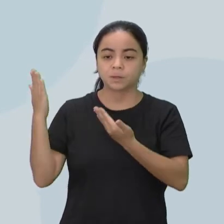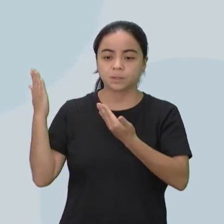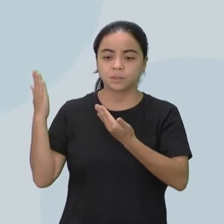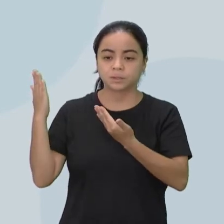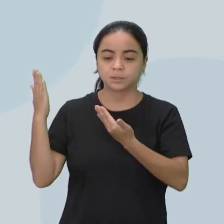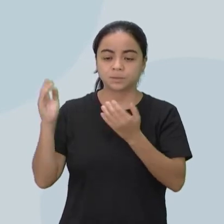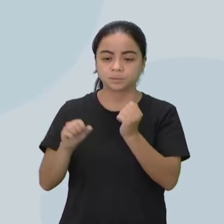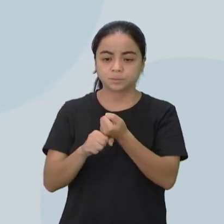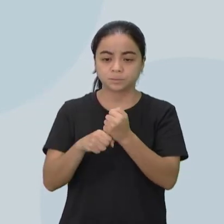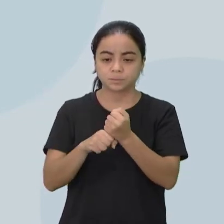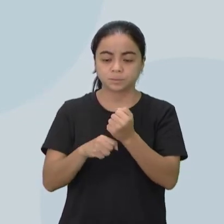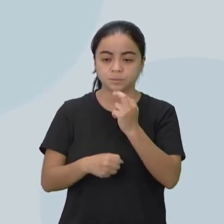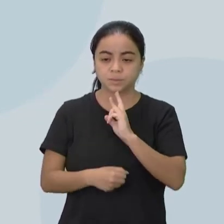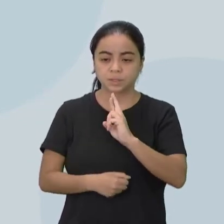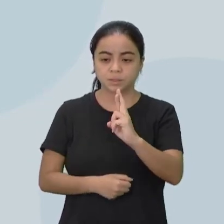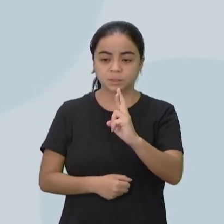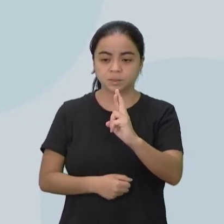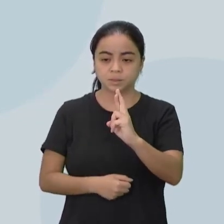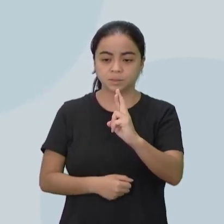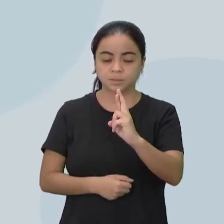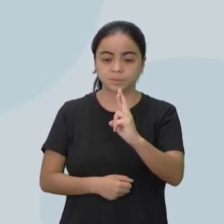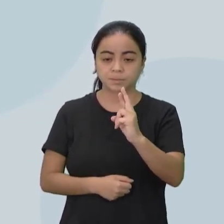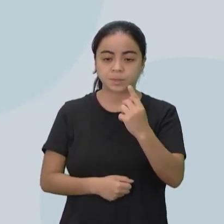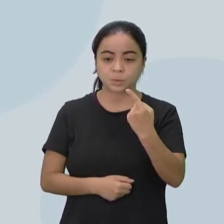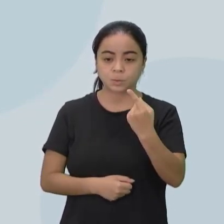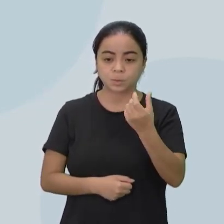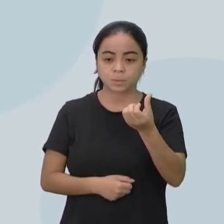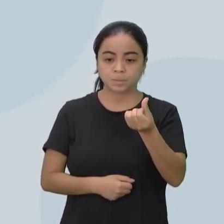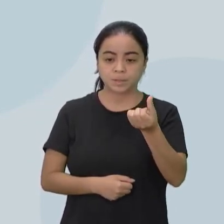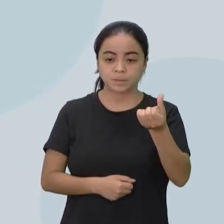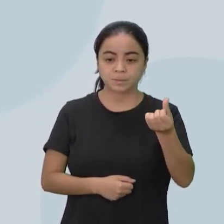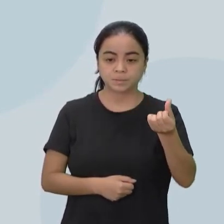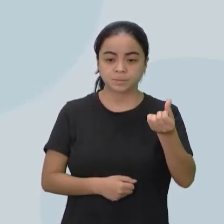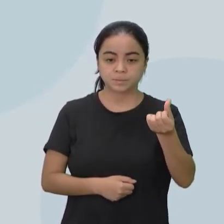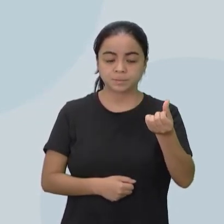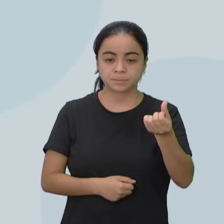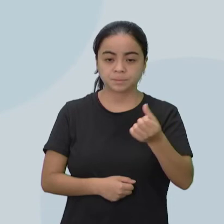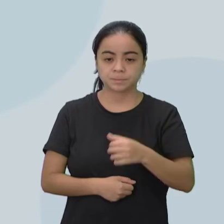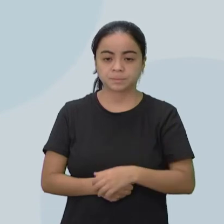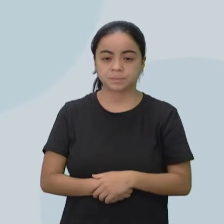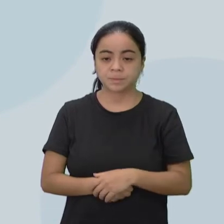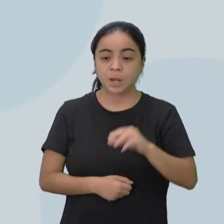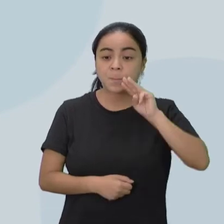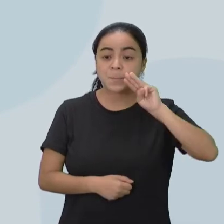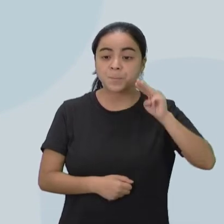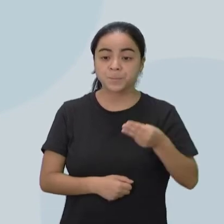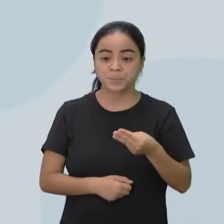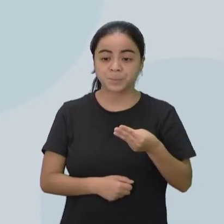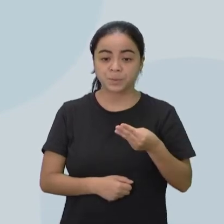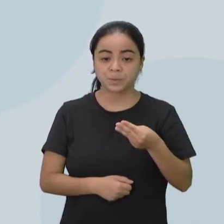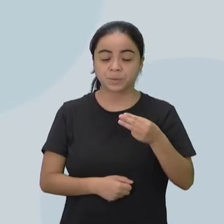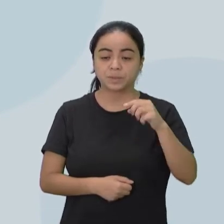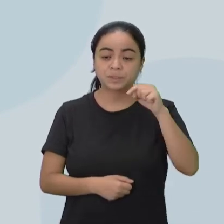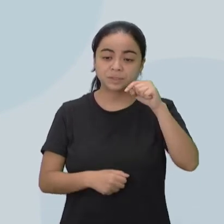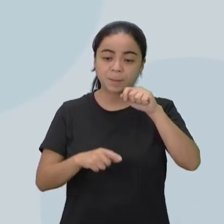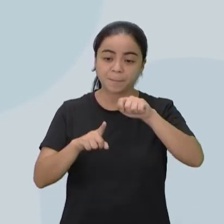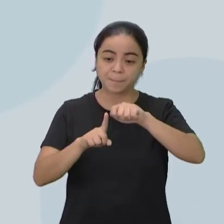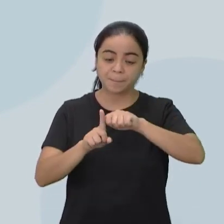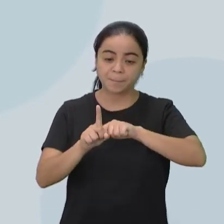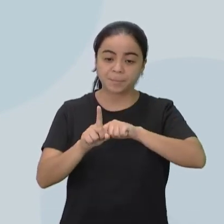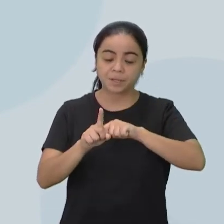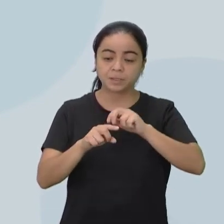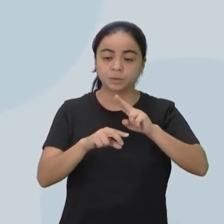E abaixo 1. Então, o valor, né, é 166 milhões aqui no mês de junho.